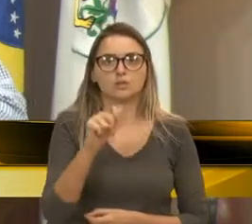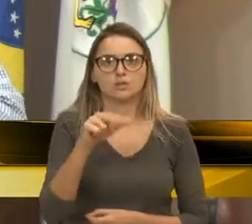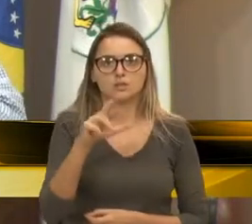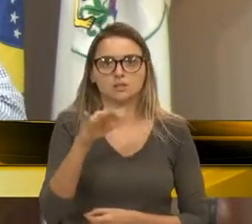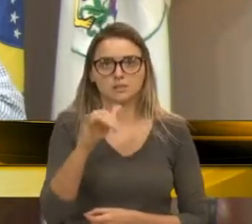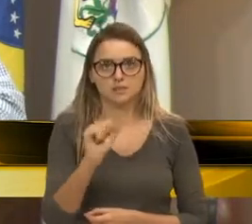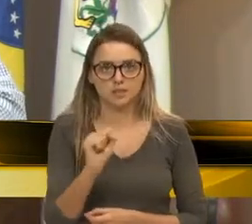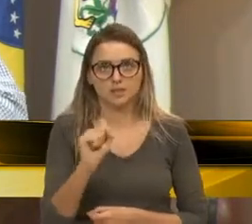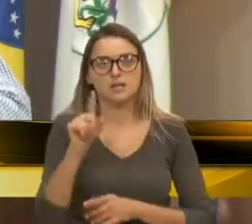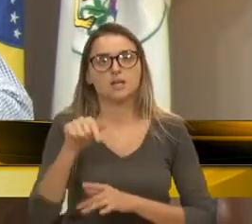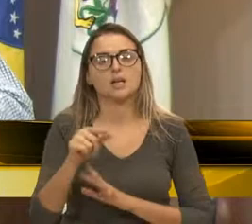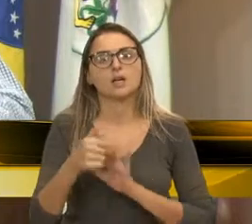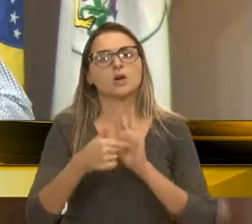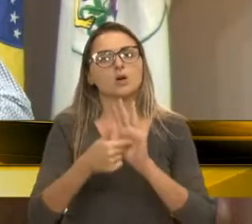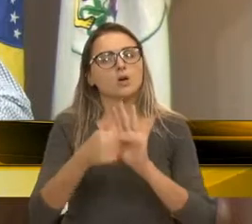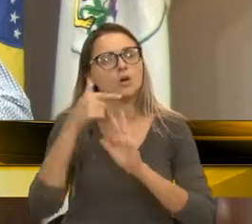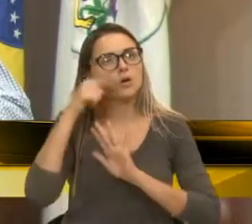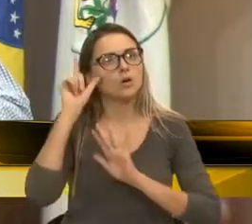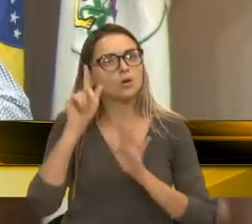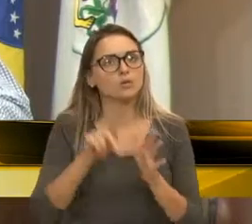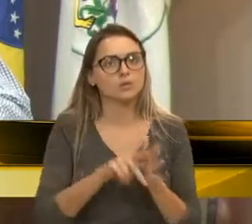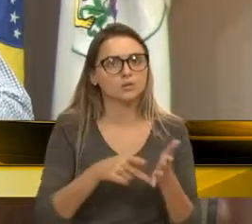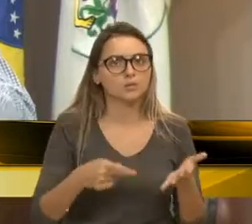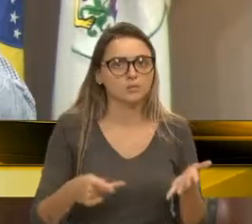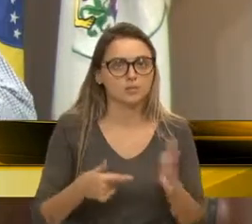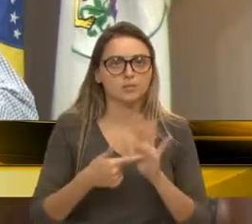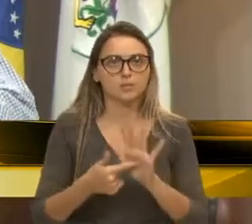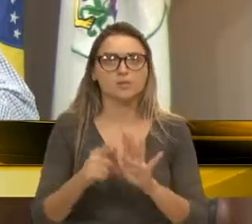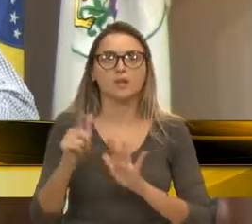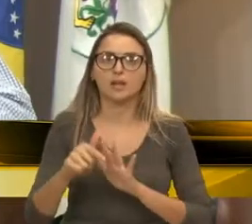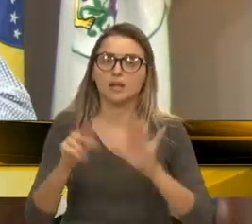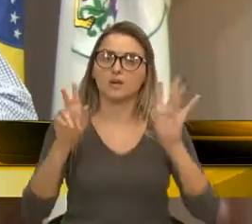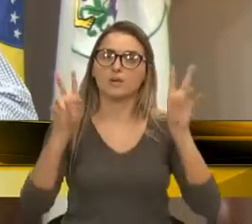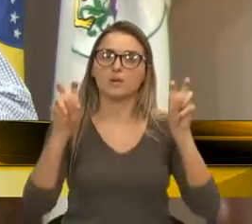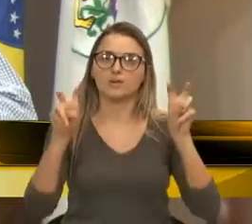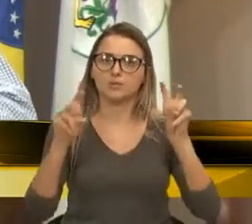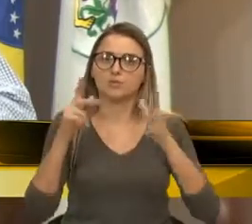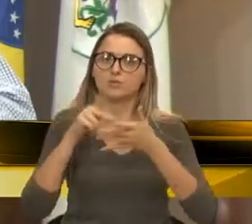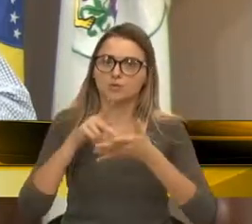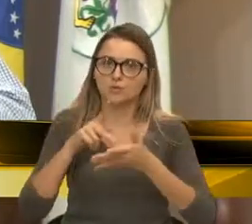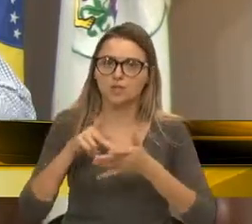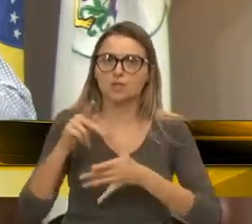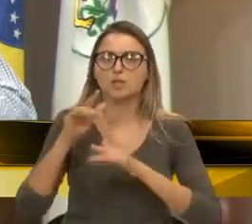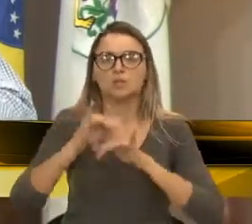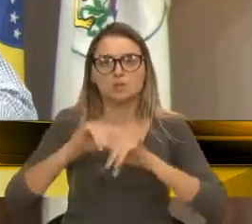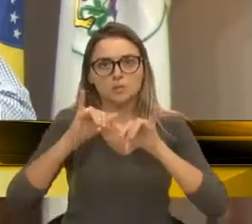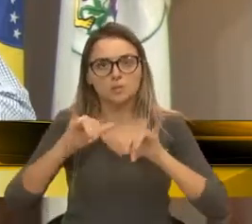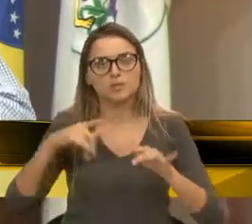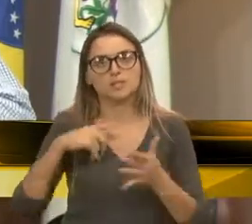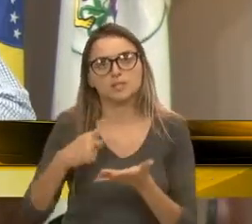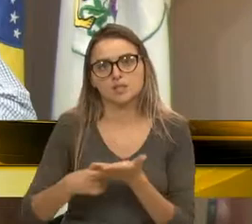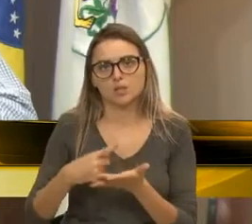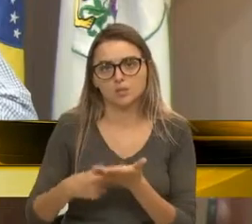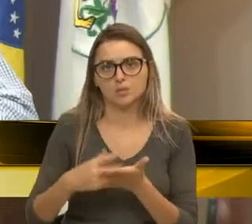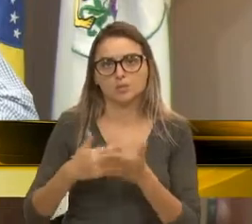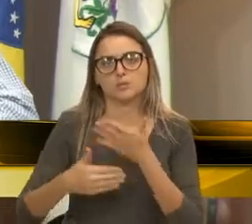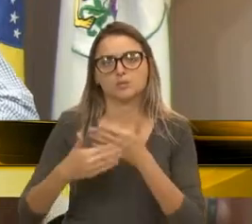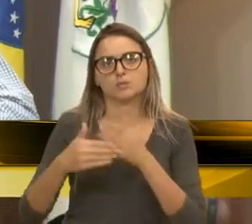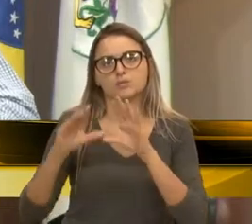de ontem do Jornal Pioneiro, a quem eu saúdo, porque esse é o verdadeiro trabalho de uma imprensa comprometida com a sua